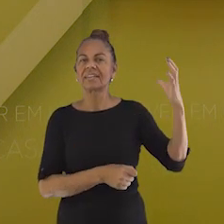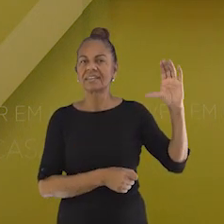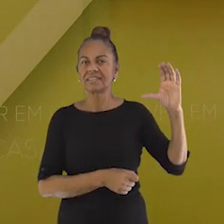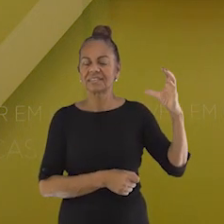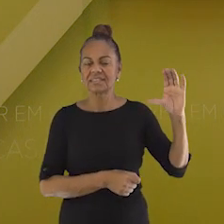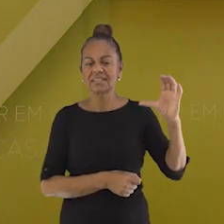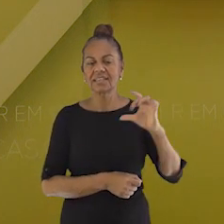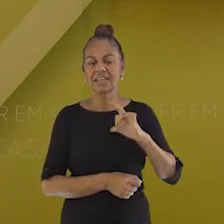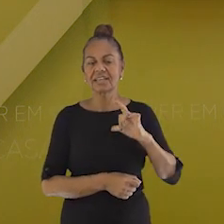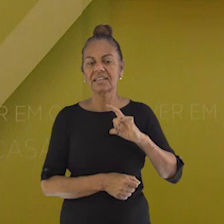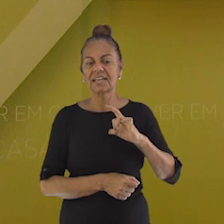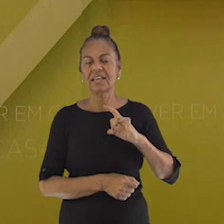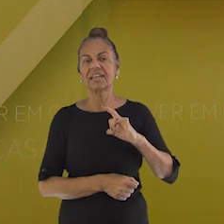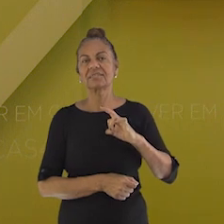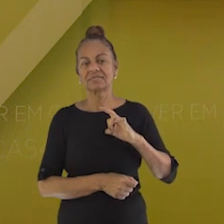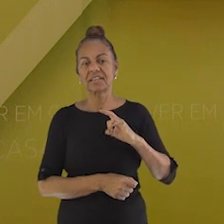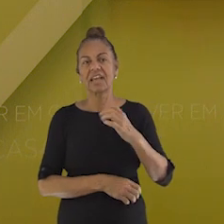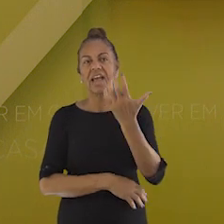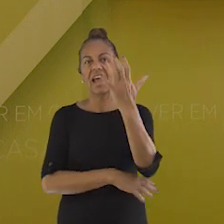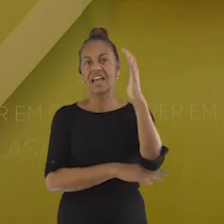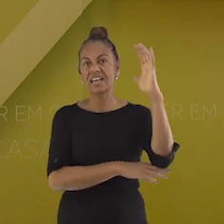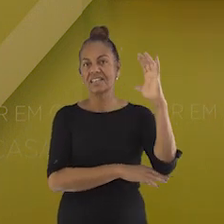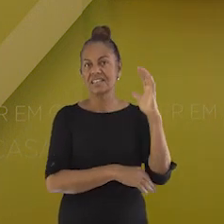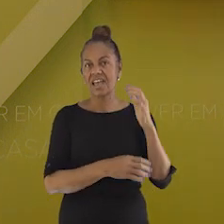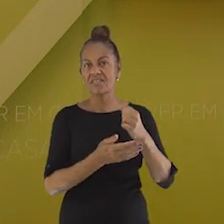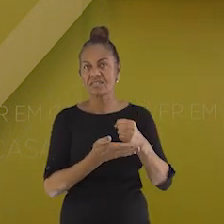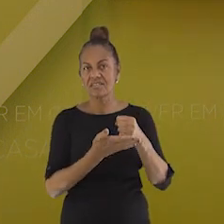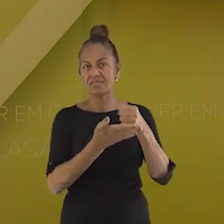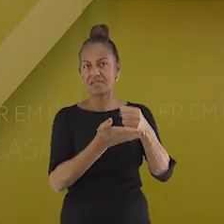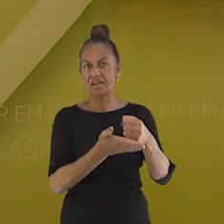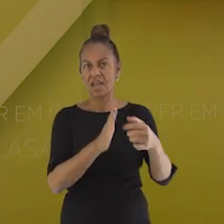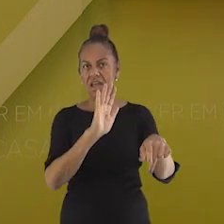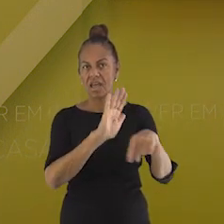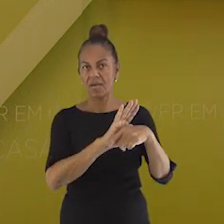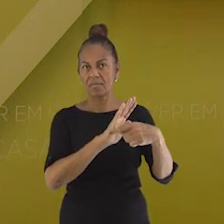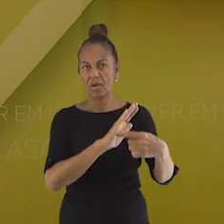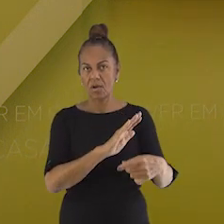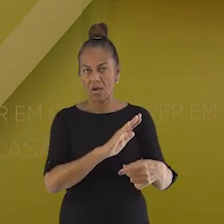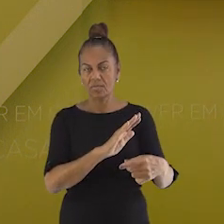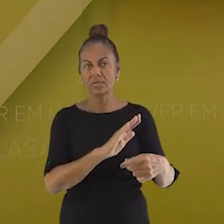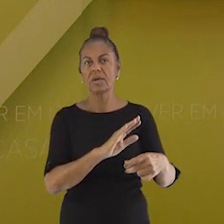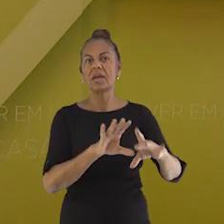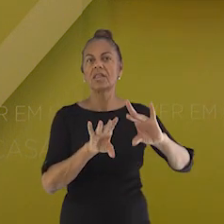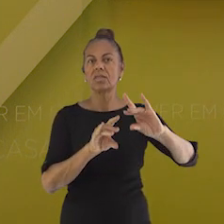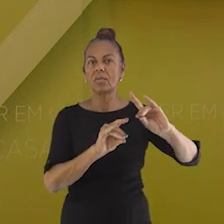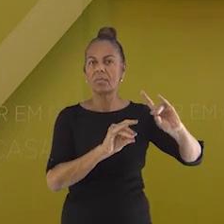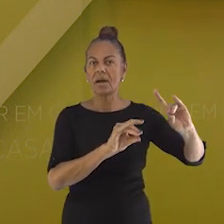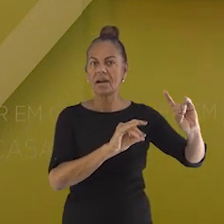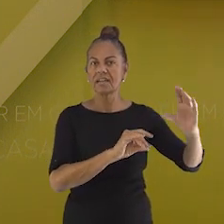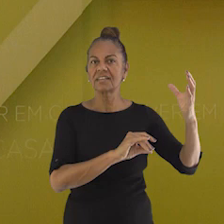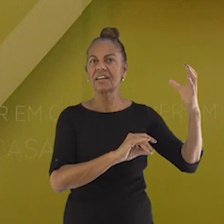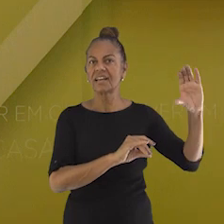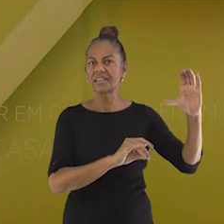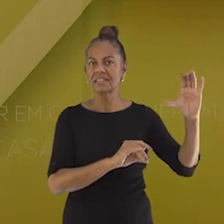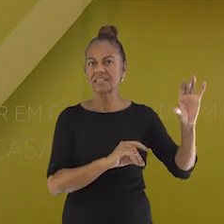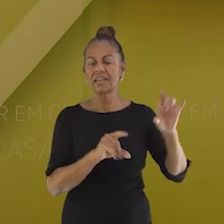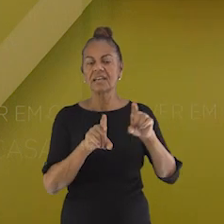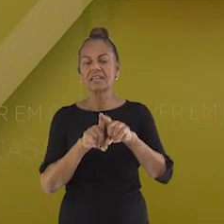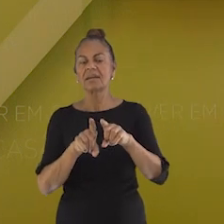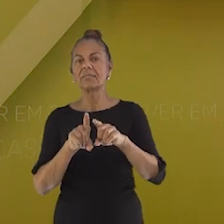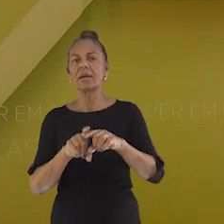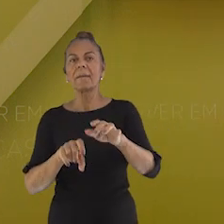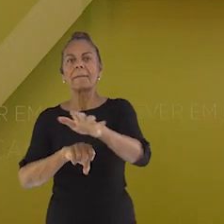a Reserva de Desenvolvimento Sustentável Municipal dos Manguezais de Cariacica e o